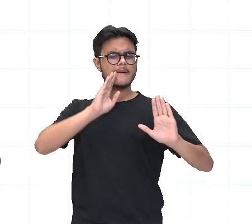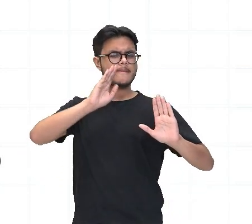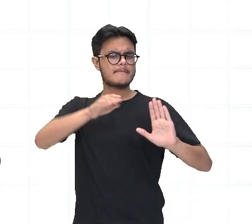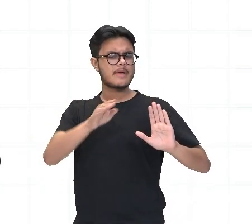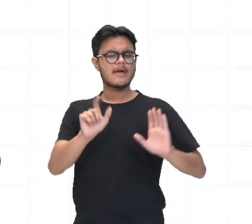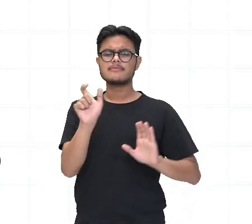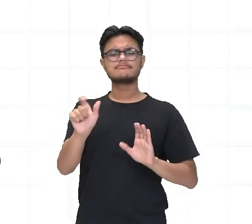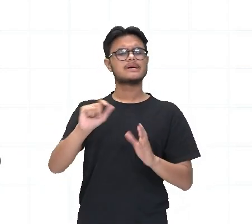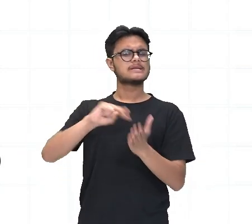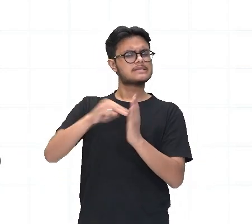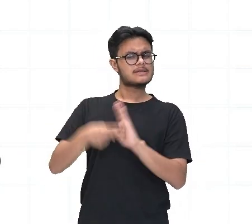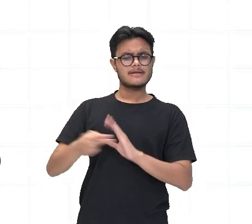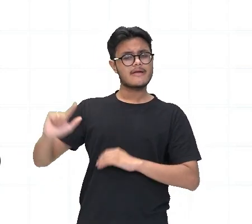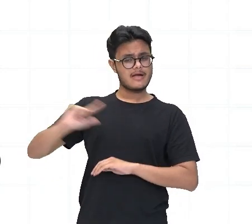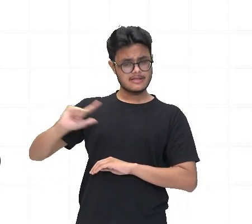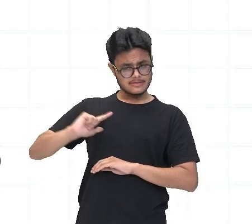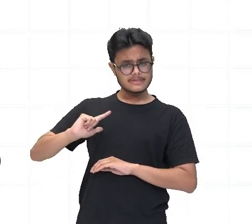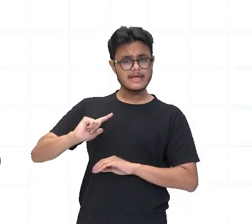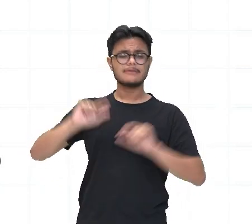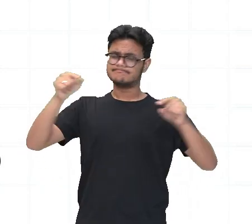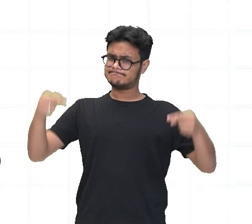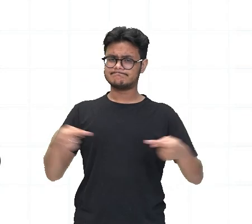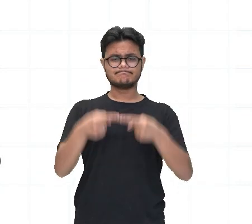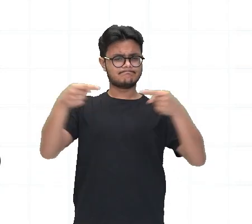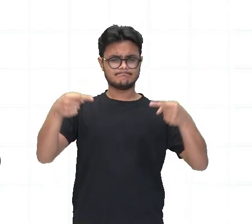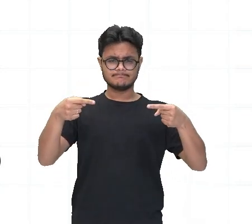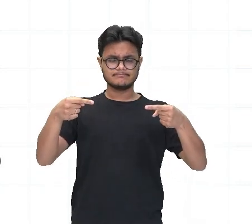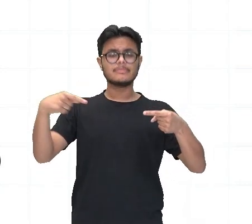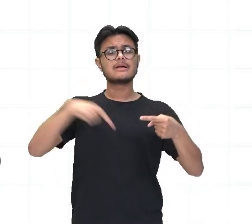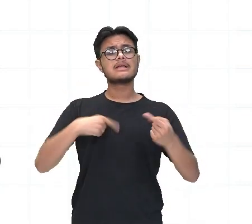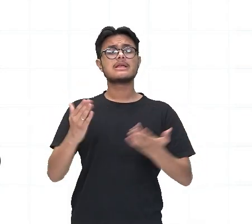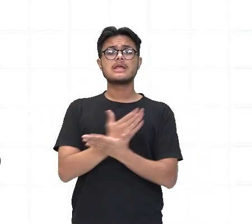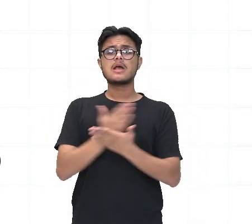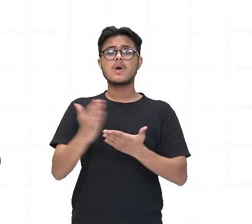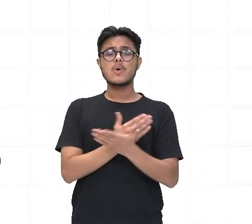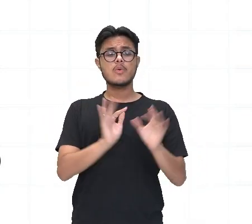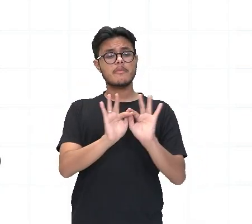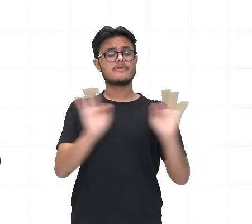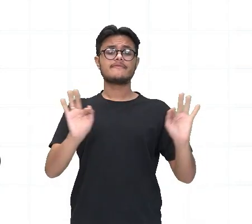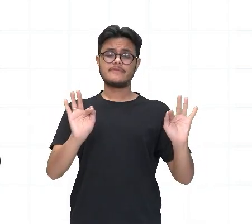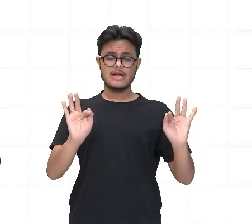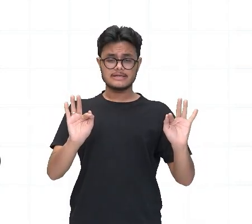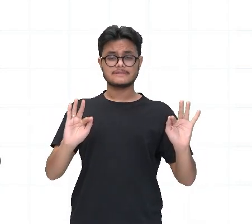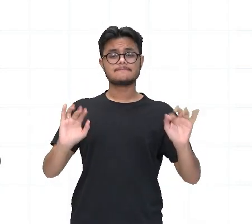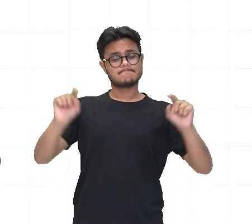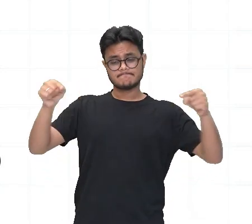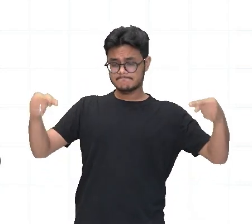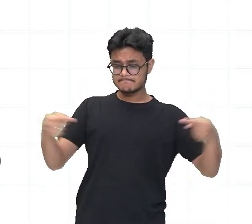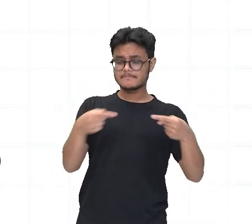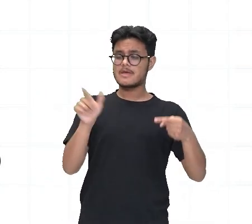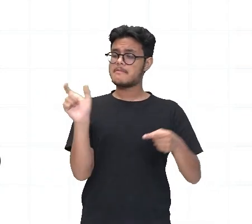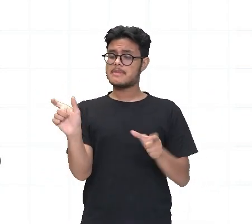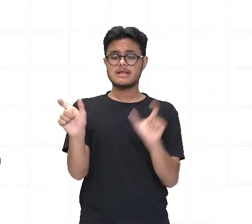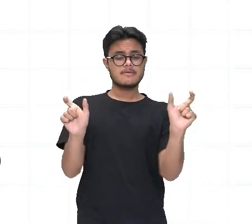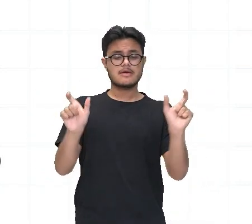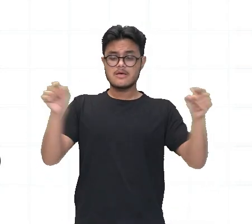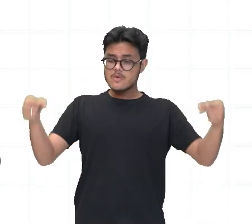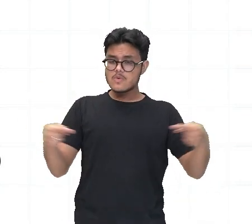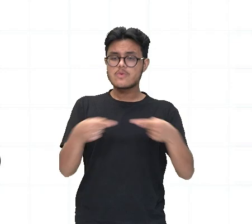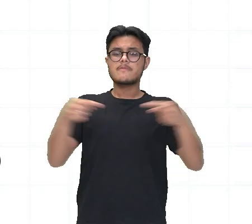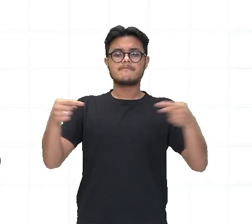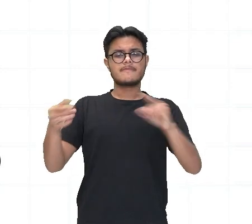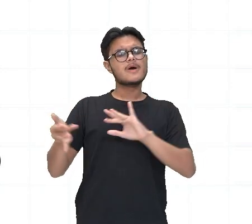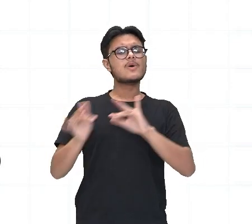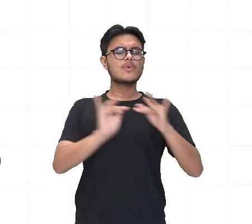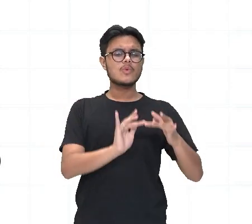de sentido que se estabelecem entre os enunciados, que compõem um texto. E também refere-se